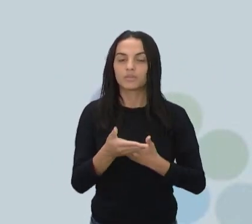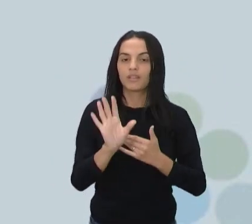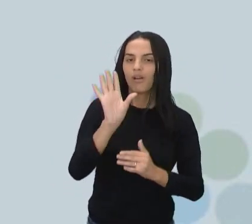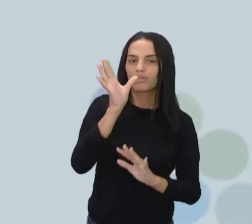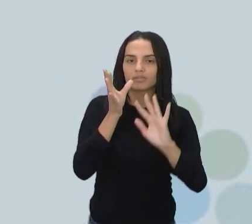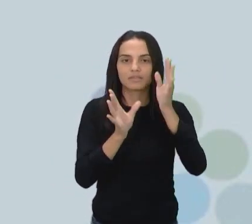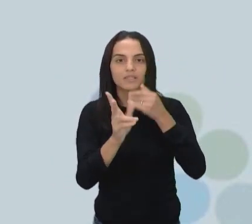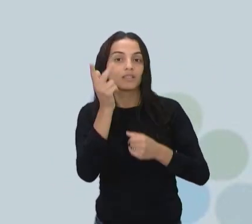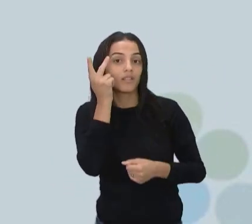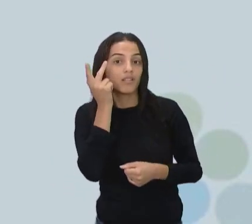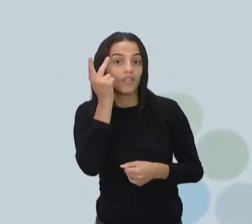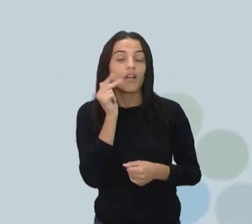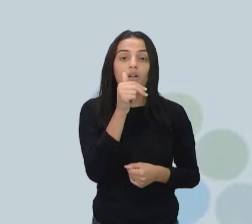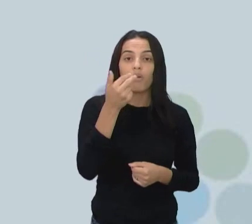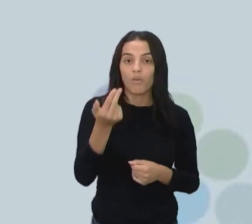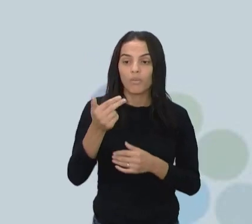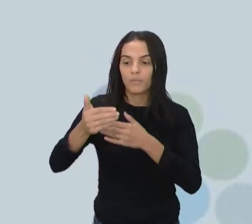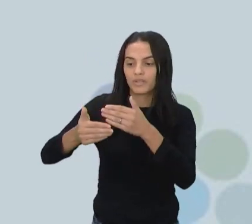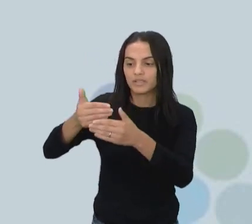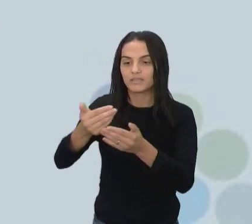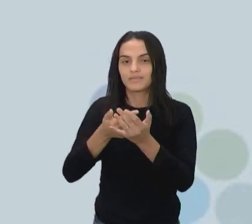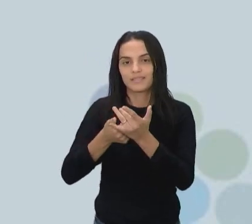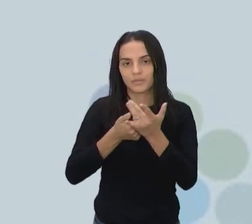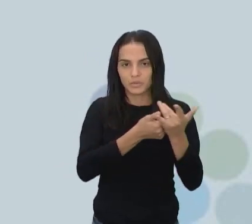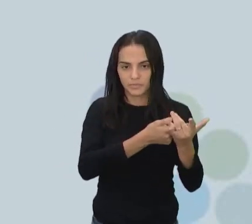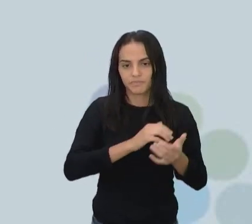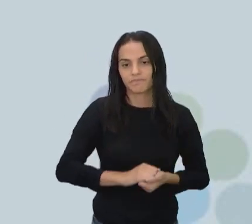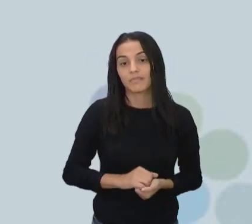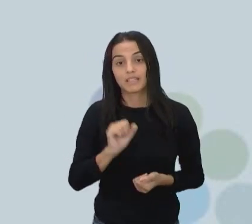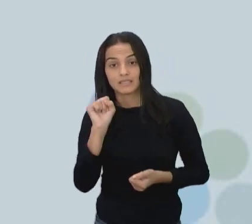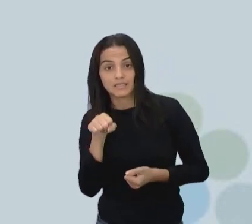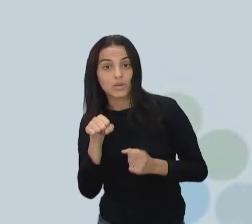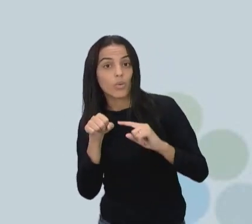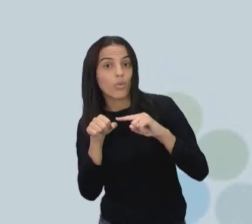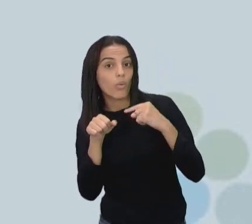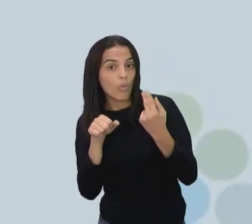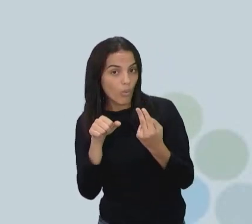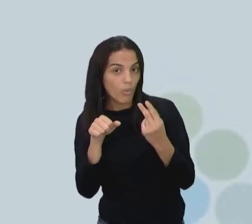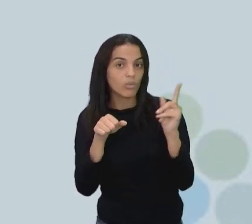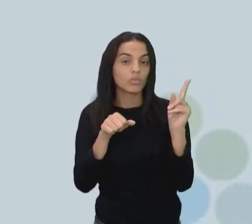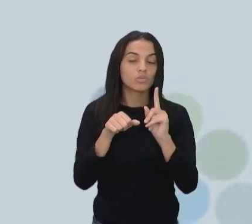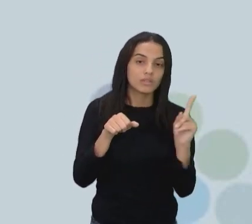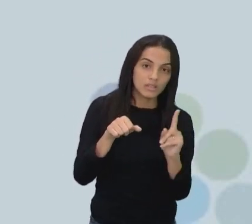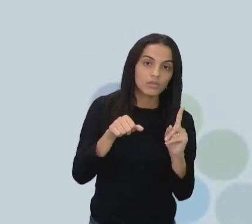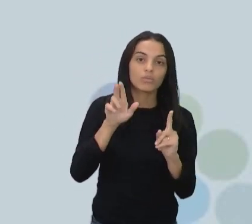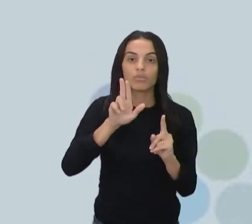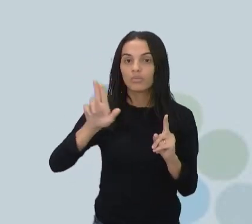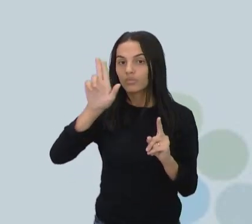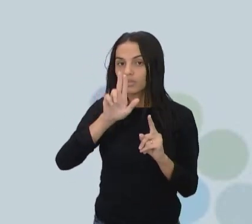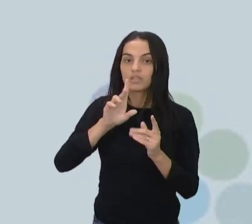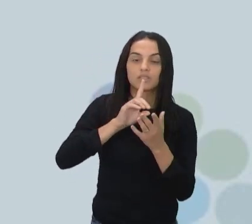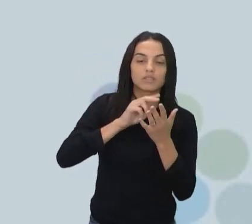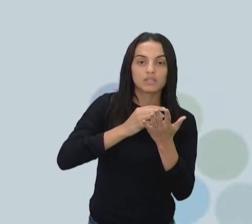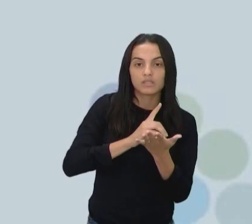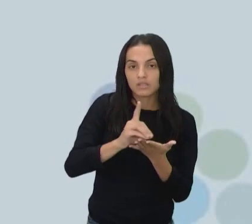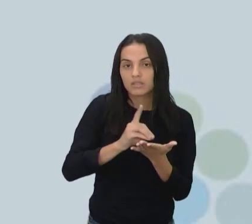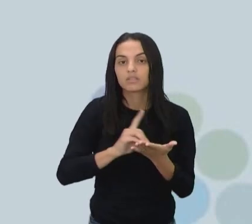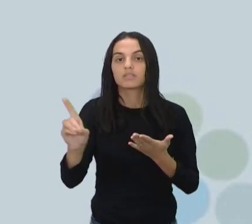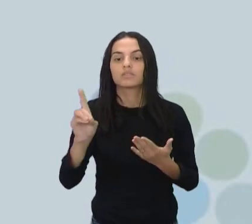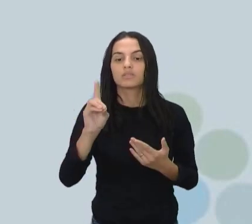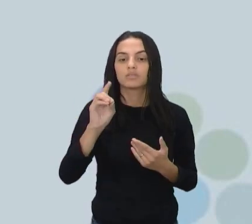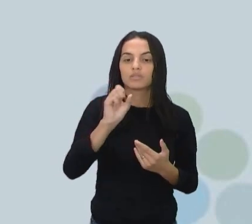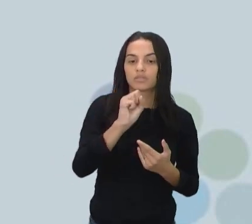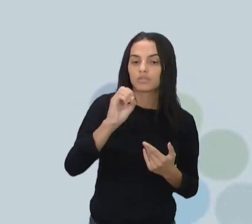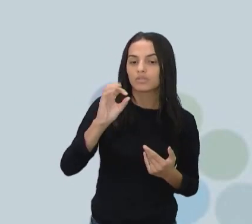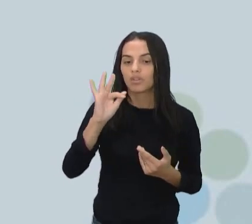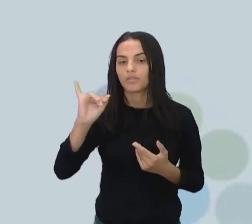naturais e ou processos tecnológicos, com ou sem uso de dispositivos e aplicativos digitais, como softwares